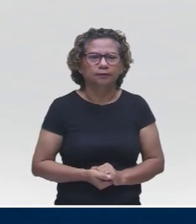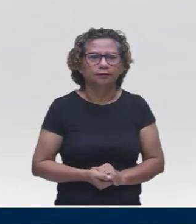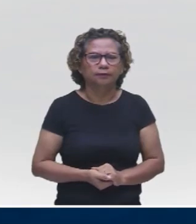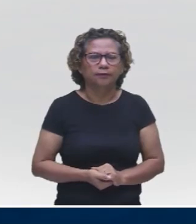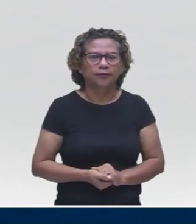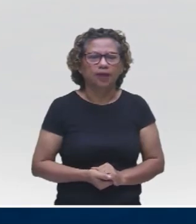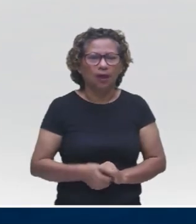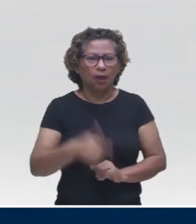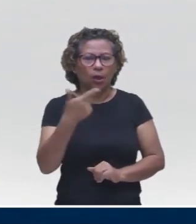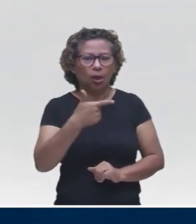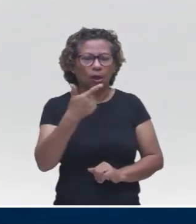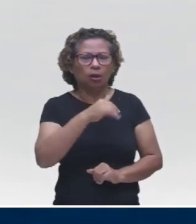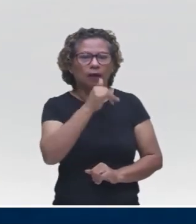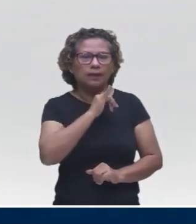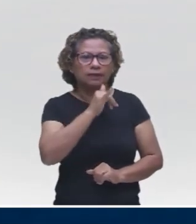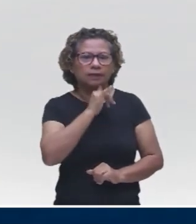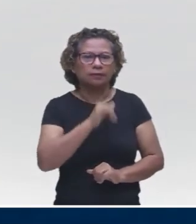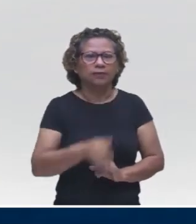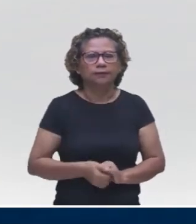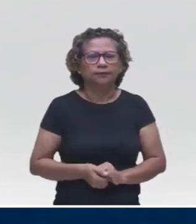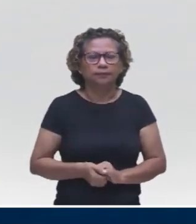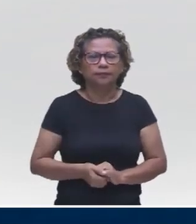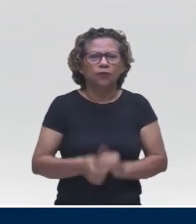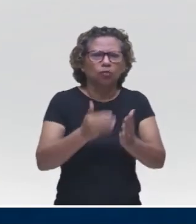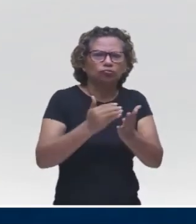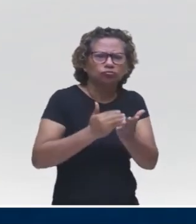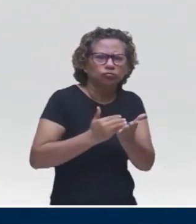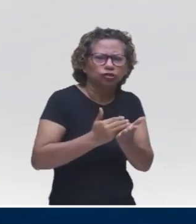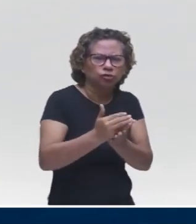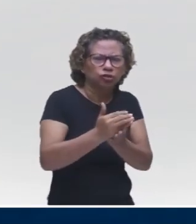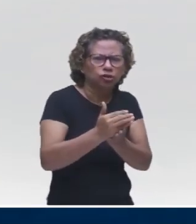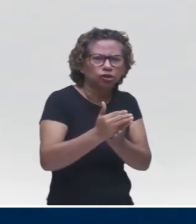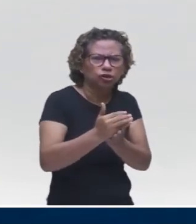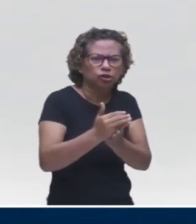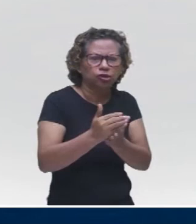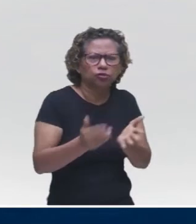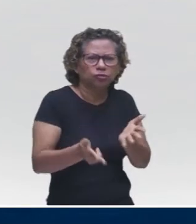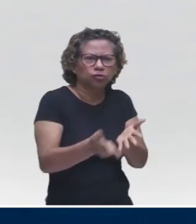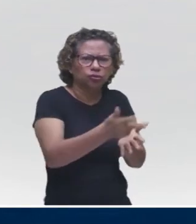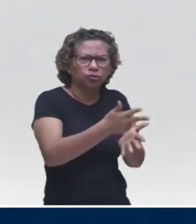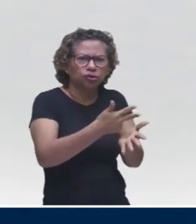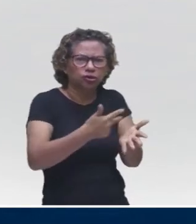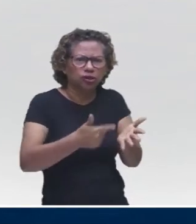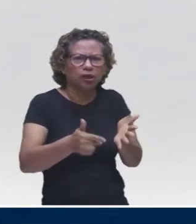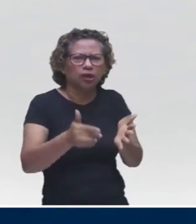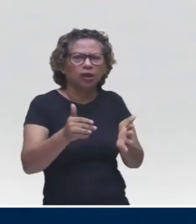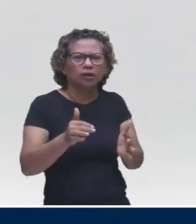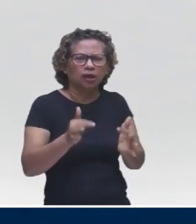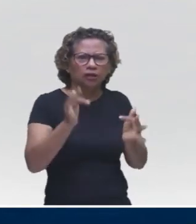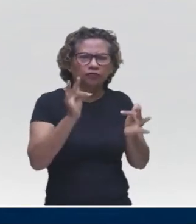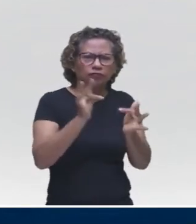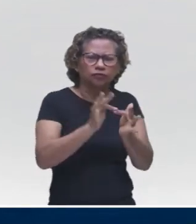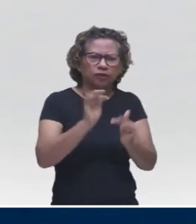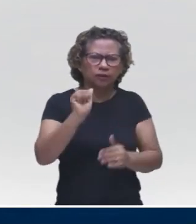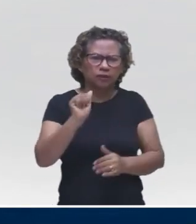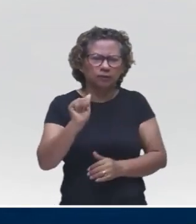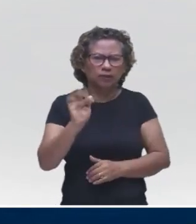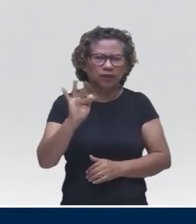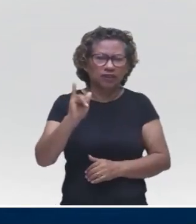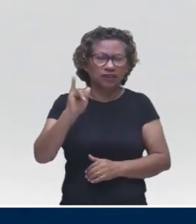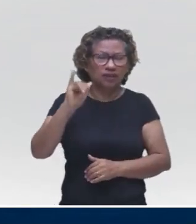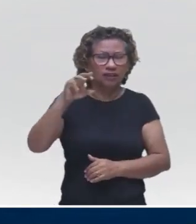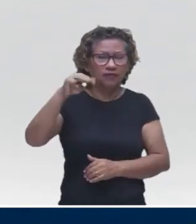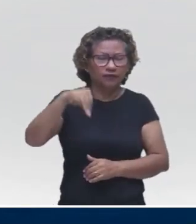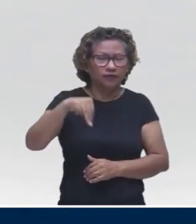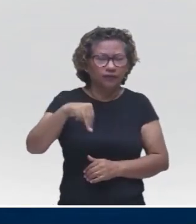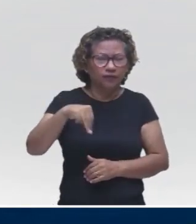Exemplo 2. A partir do gráfico da função afim, determine sua lei de formação. Pessoal,